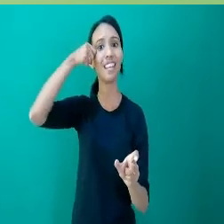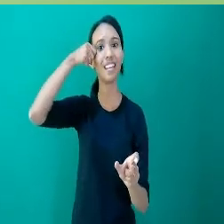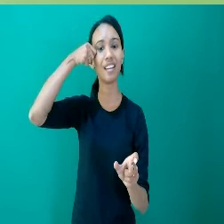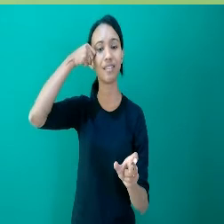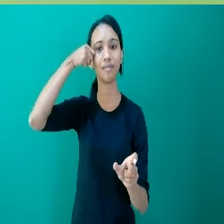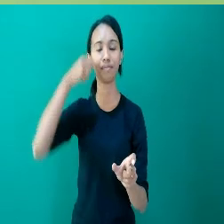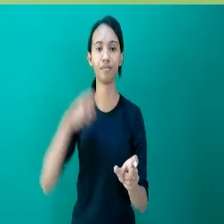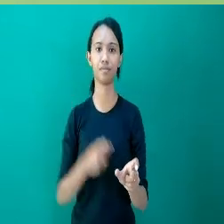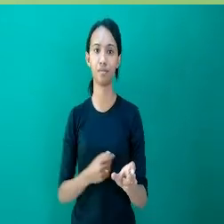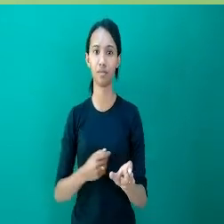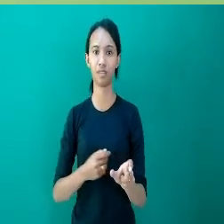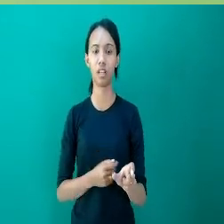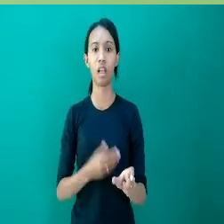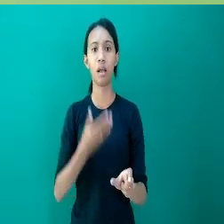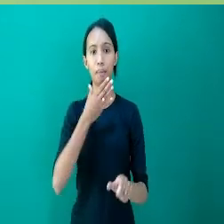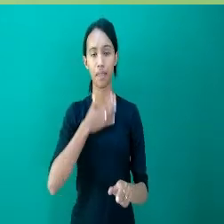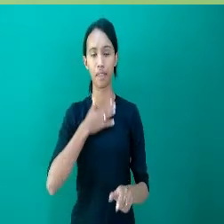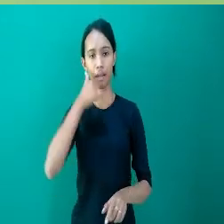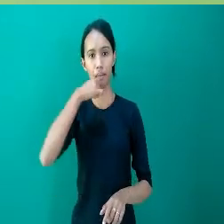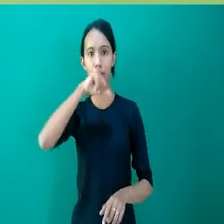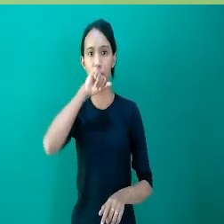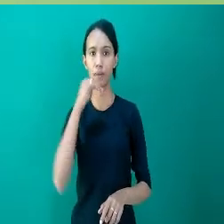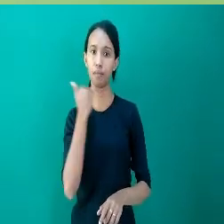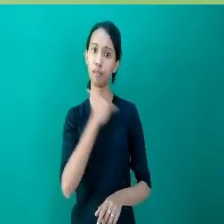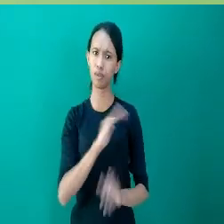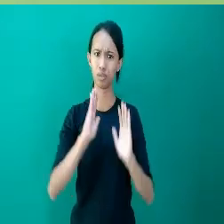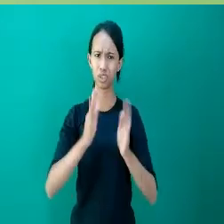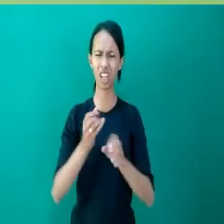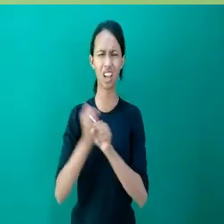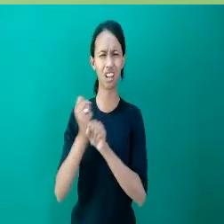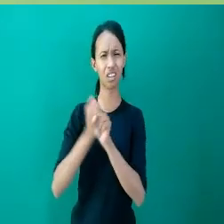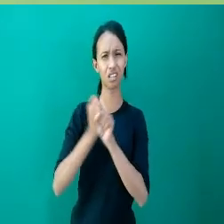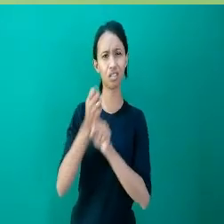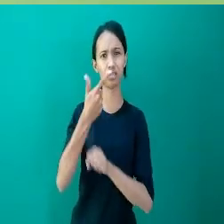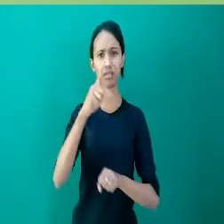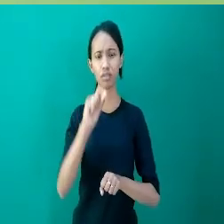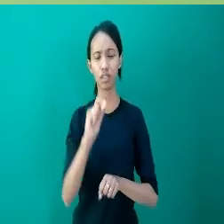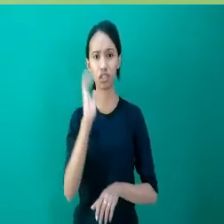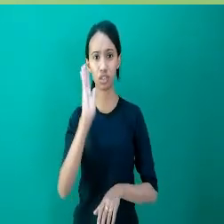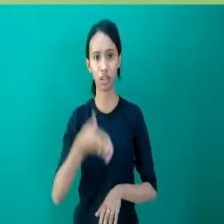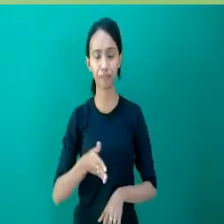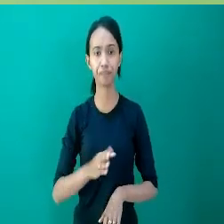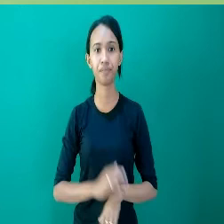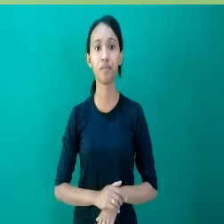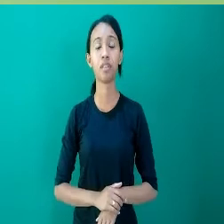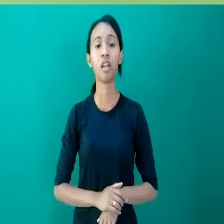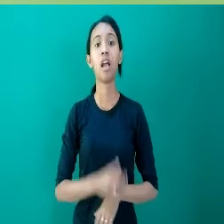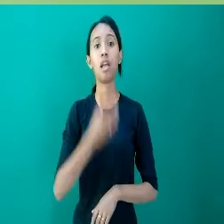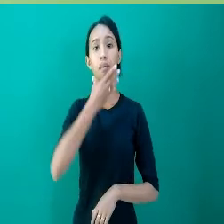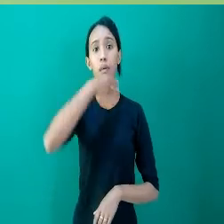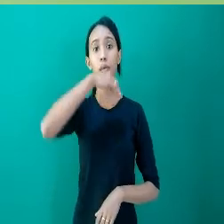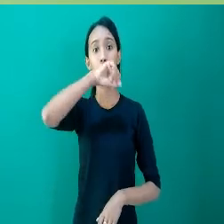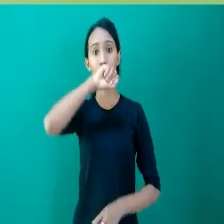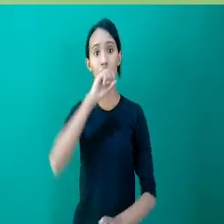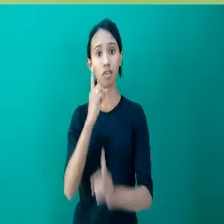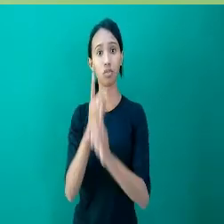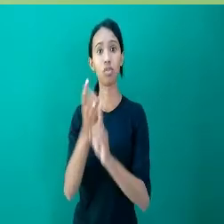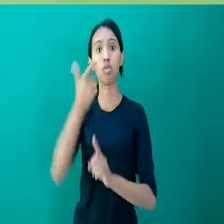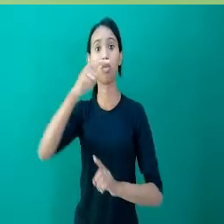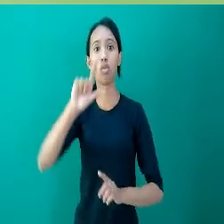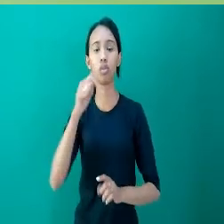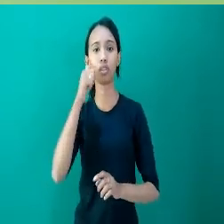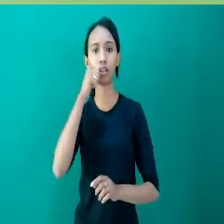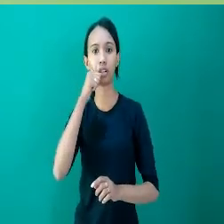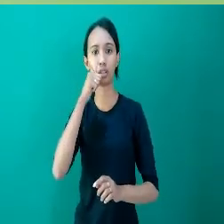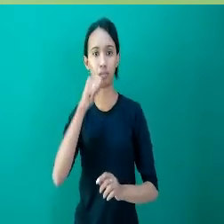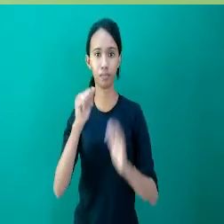tá com alguns anos, né? Minha mãe faleceu já, tá com mais de 20 anos, né? E ele arrumou essa namorada e fazia isso.